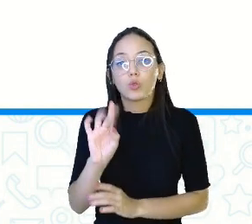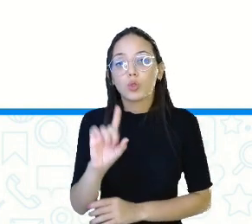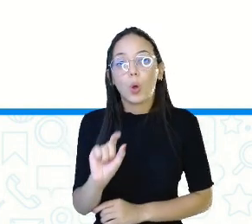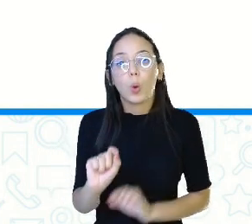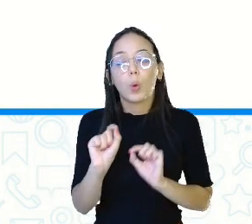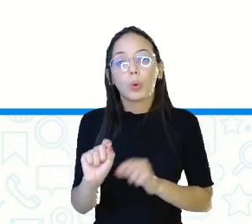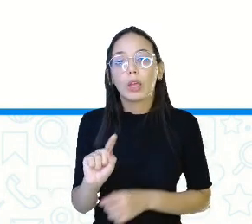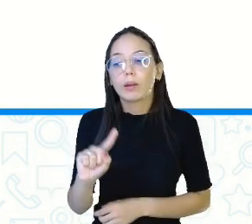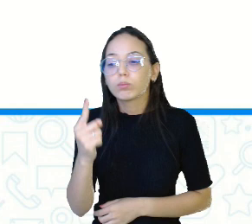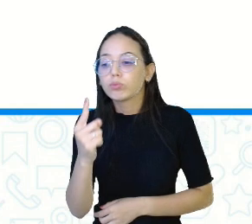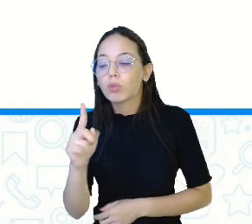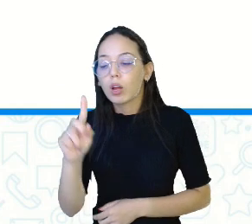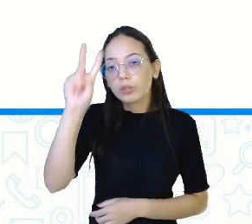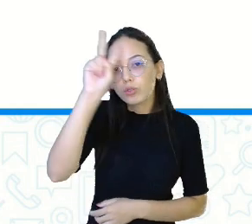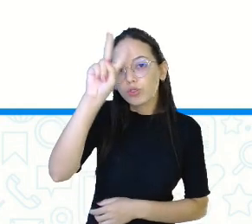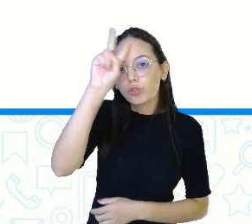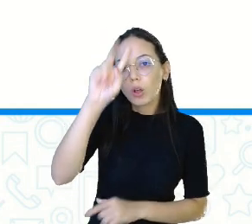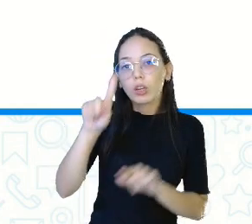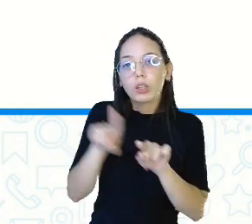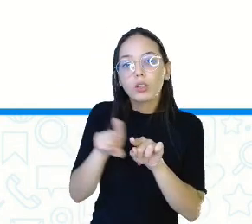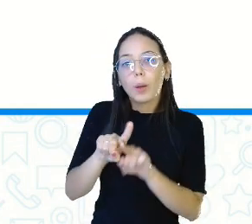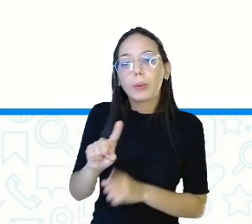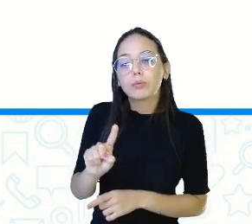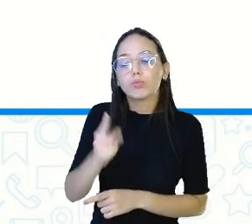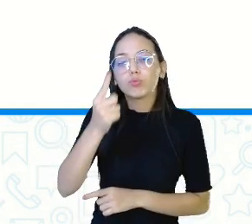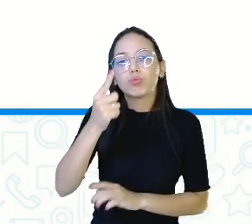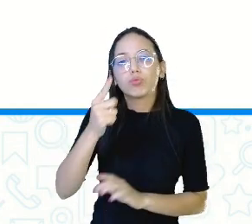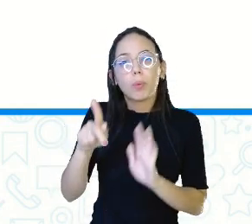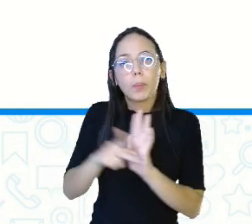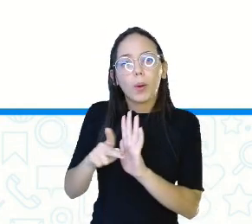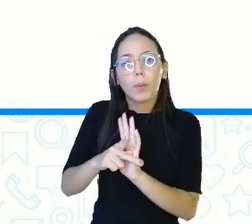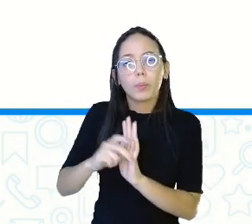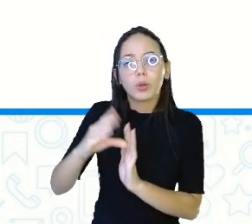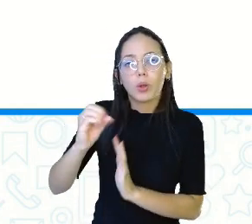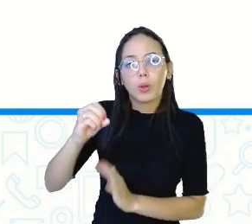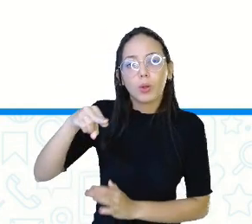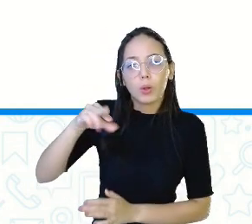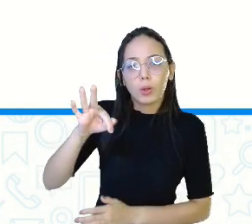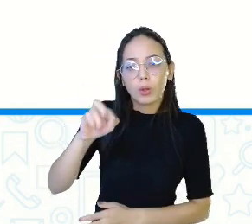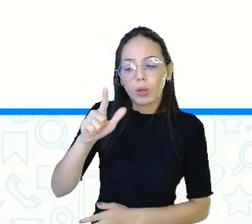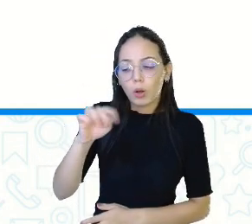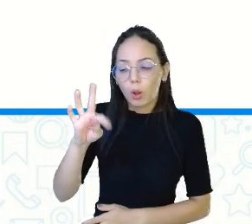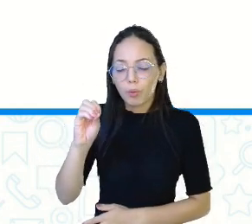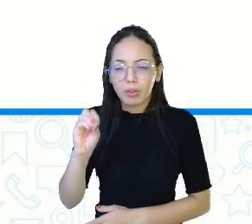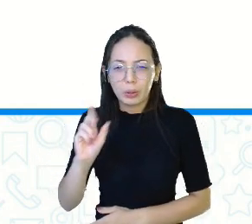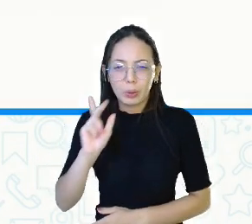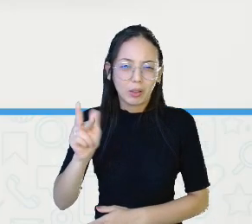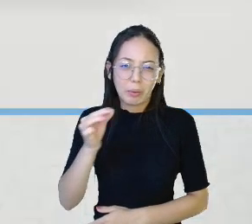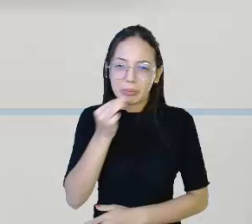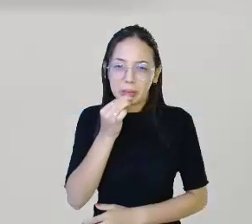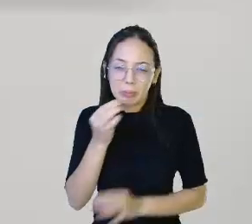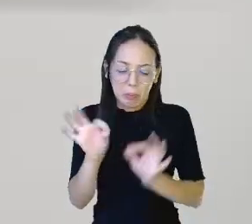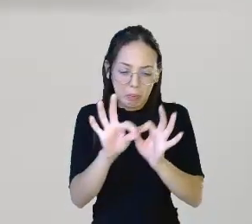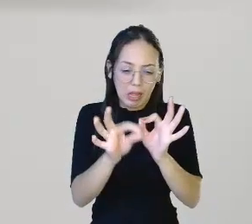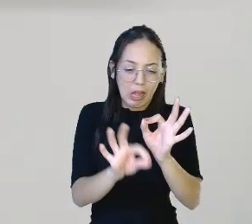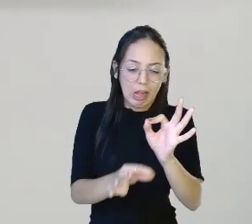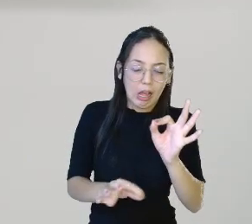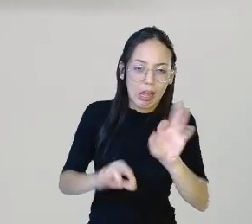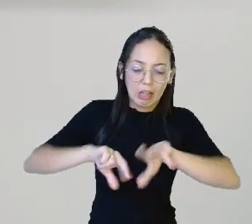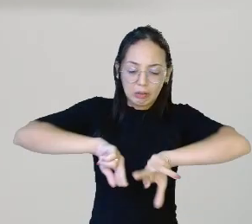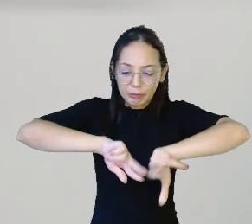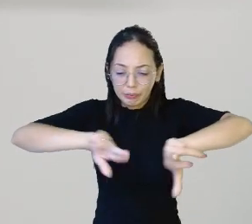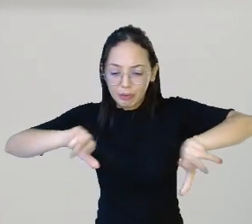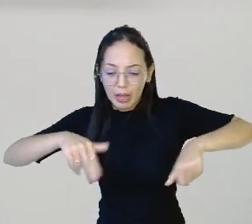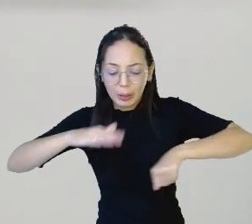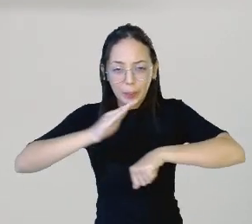apenas uma história e um conflito. Tá certo? Não é aquela história grande que tem várias situações que precisam